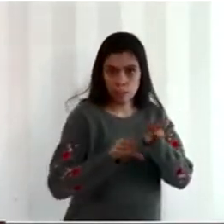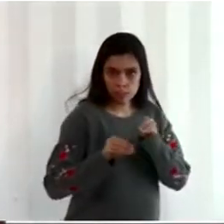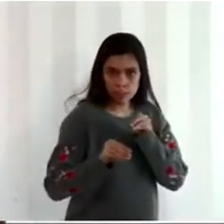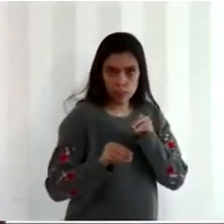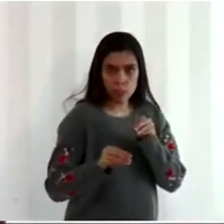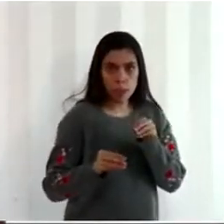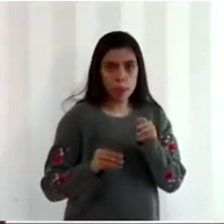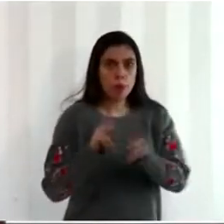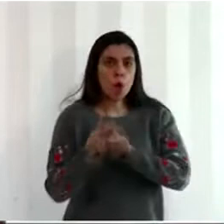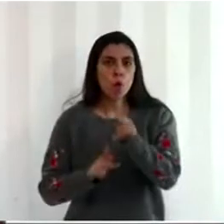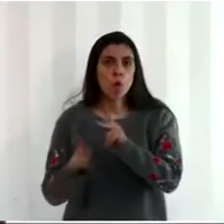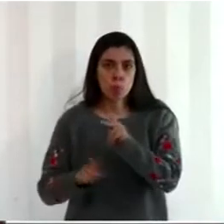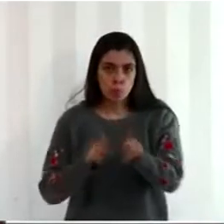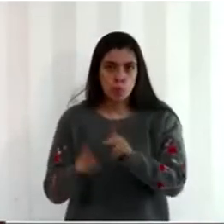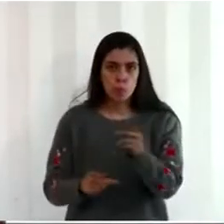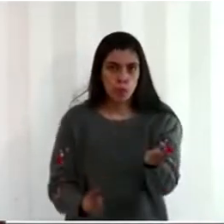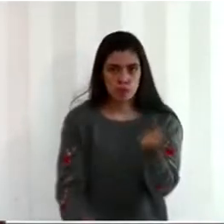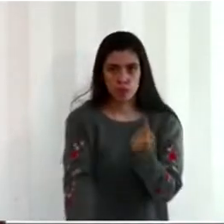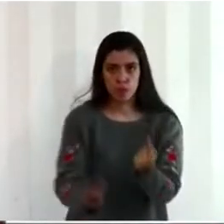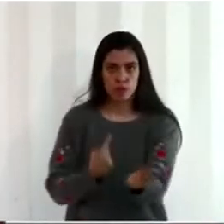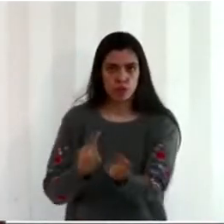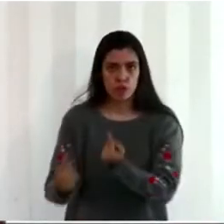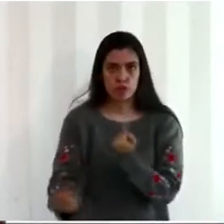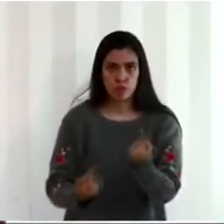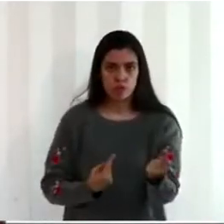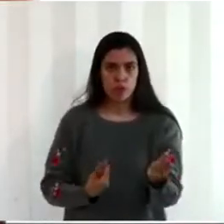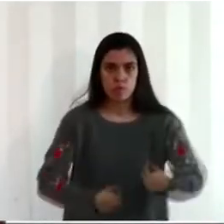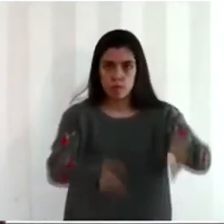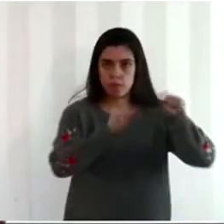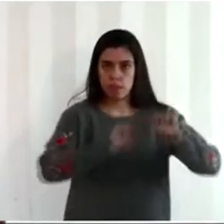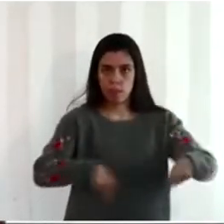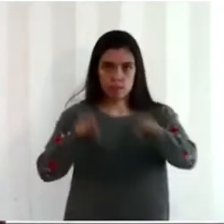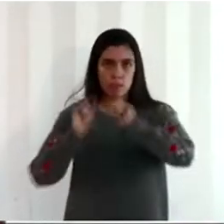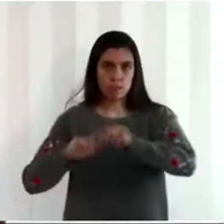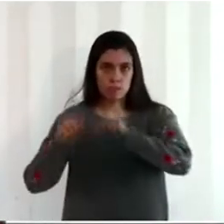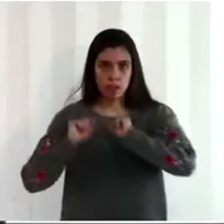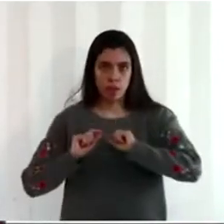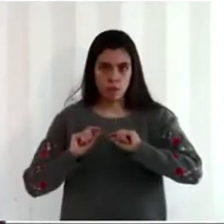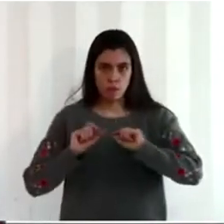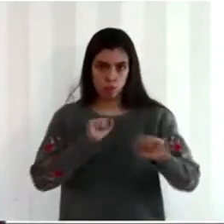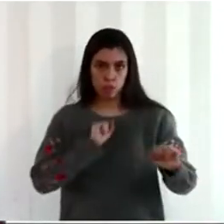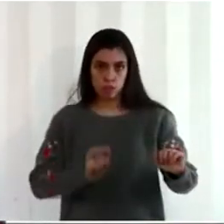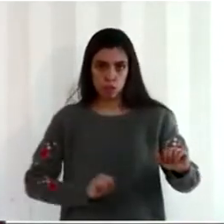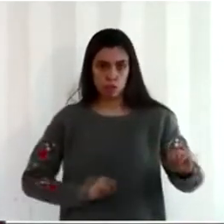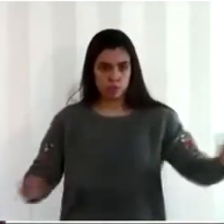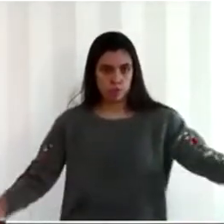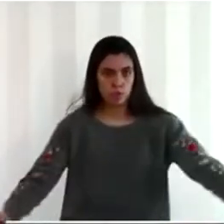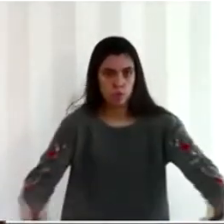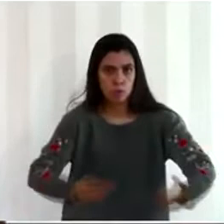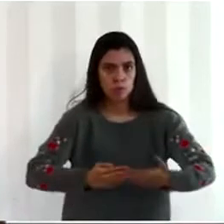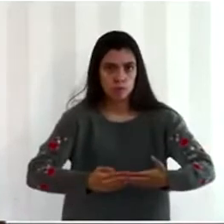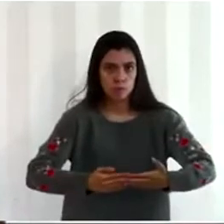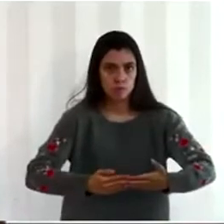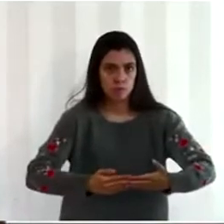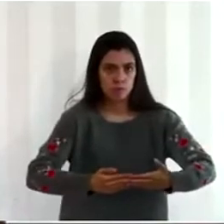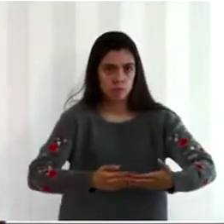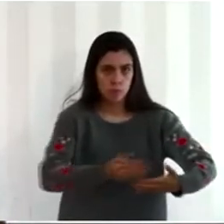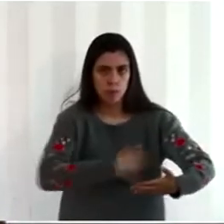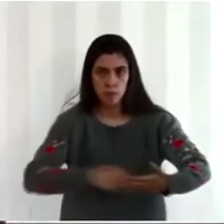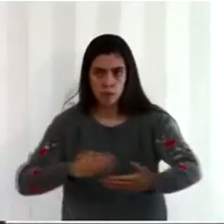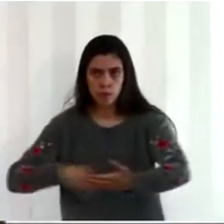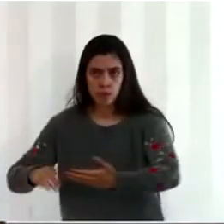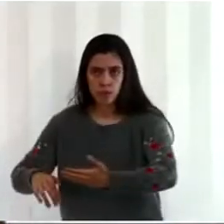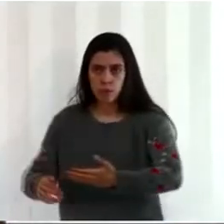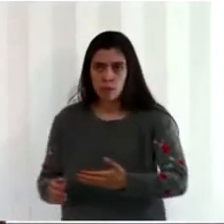Afinal de contas, foi retirado daquilo que estava sendo consagrado para o povo. para o sacrifício diante de Deus. Mas